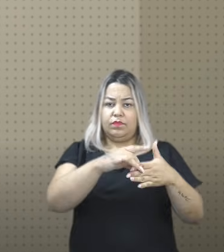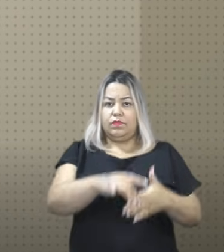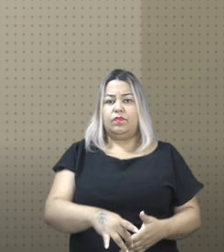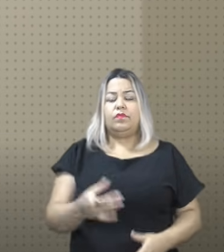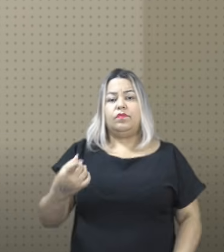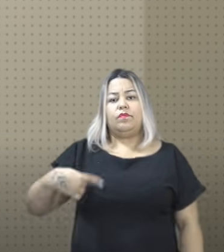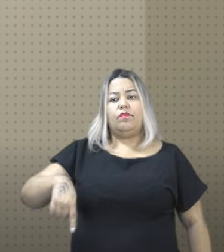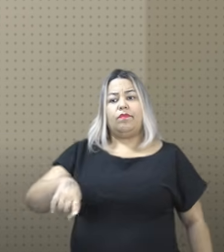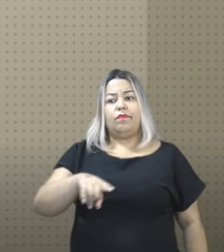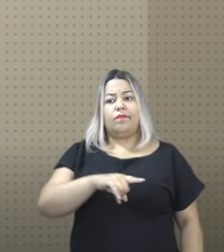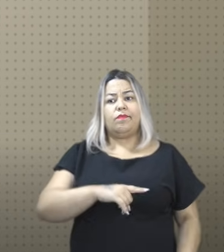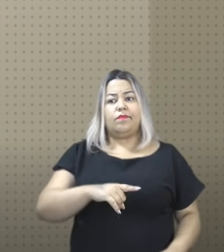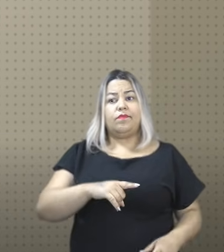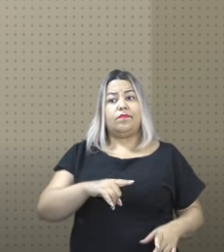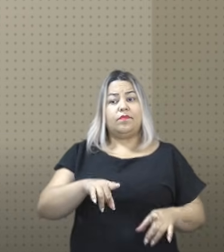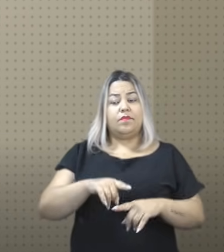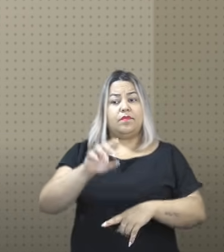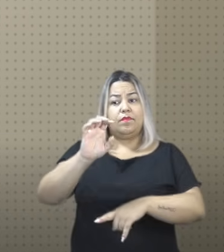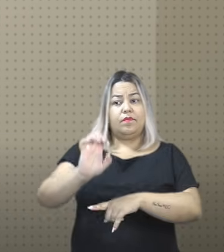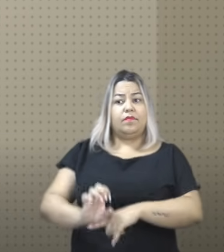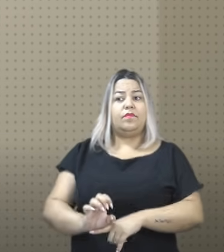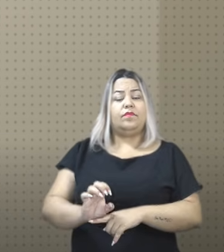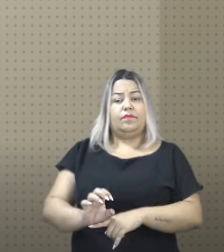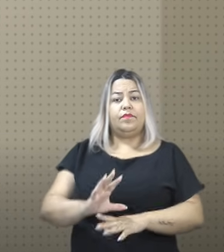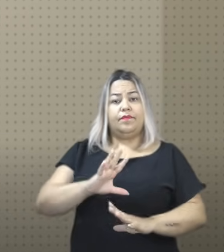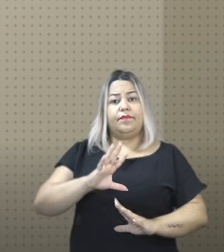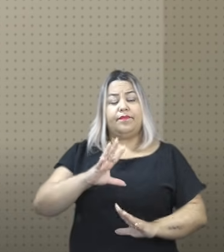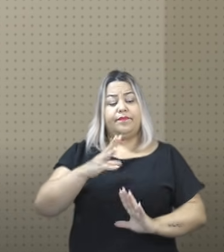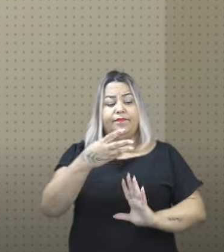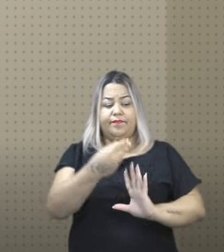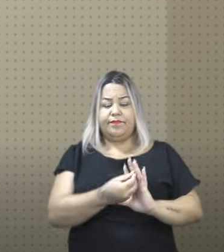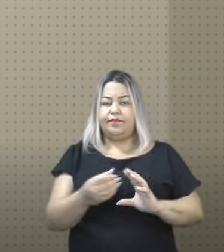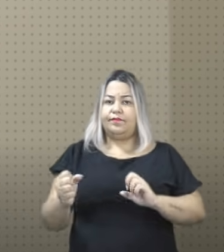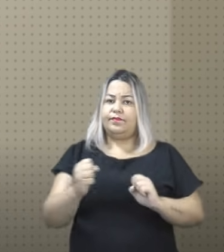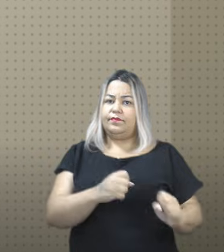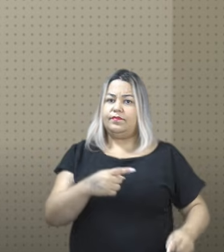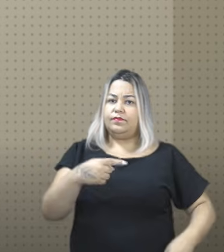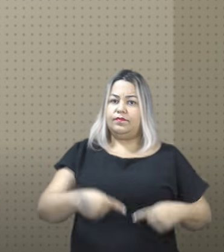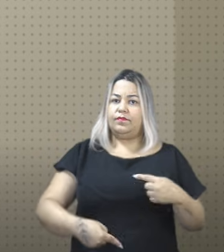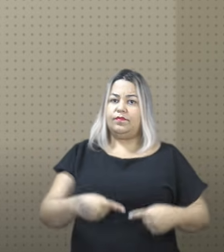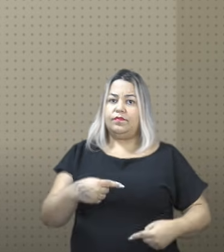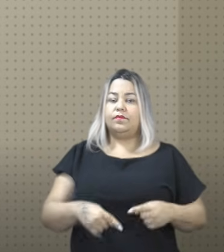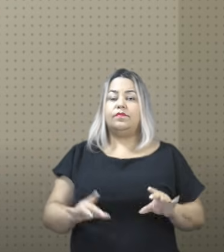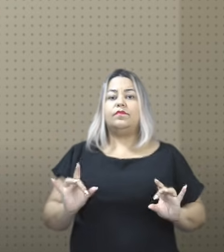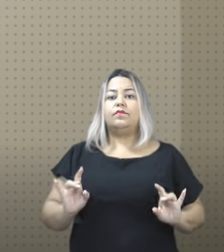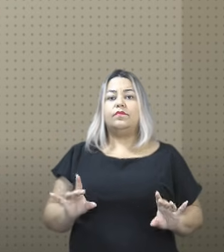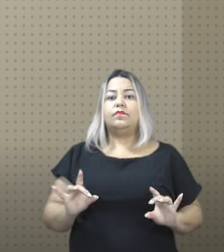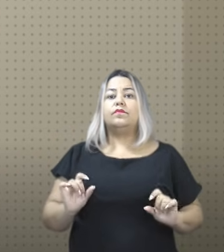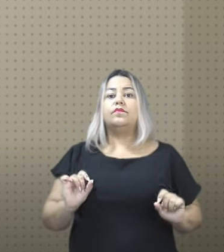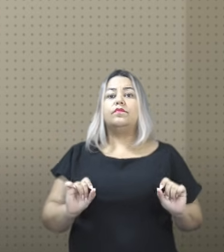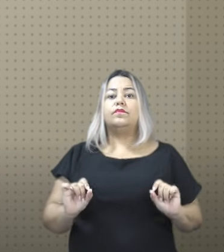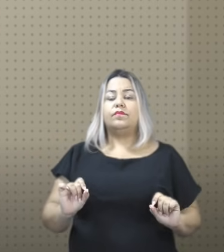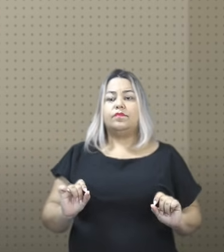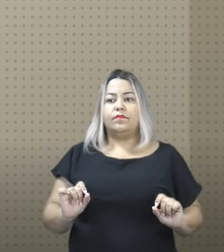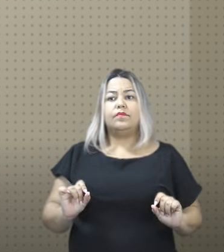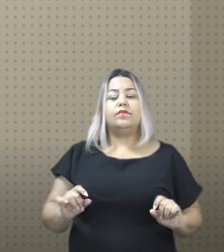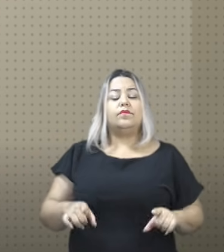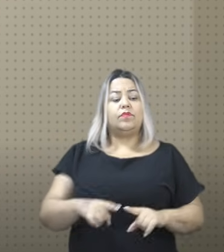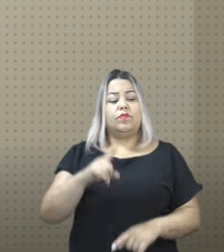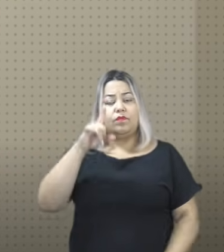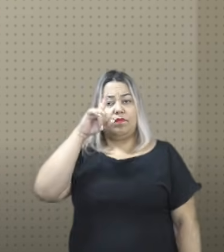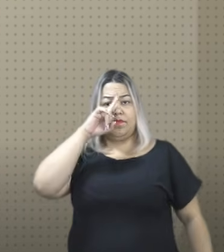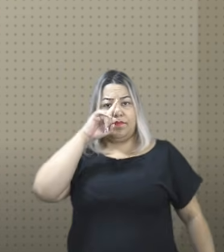9 estados da Amazônia Legal, para que a gente possa debater não só o cenário de